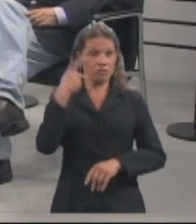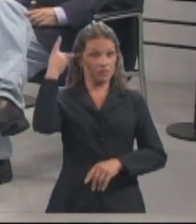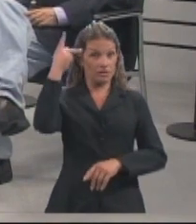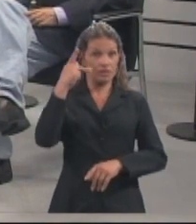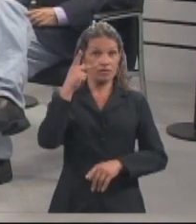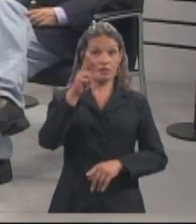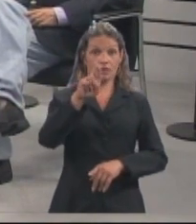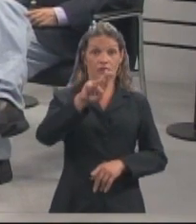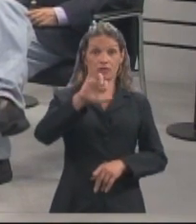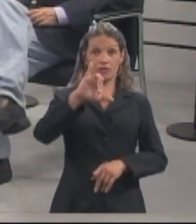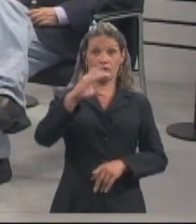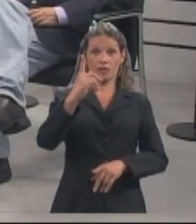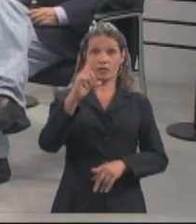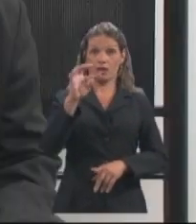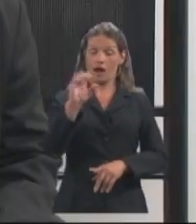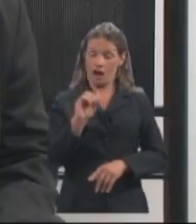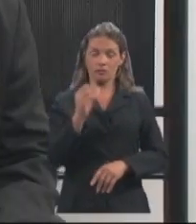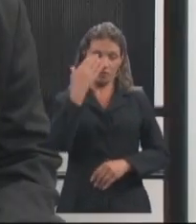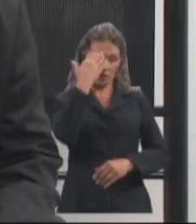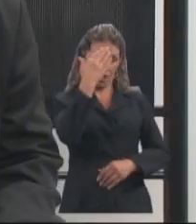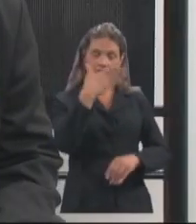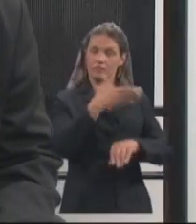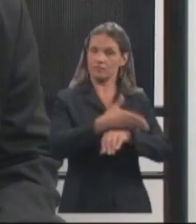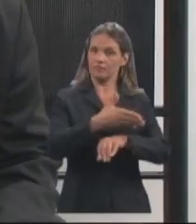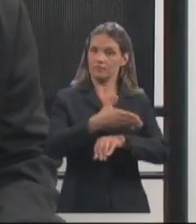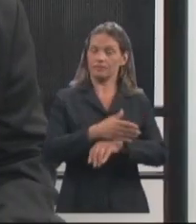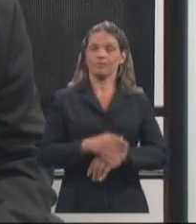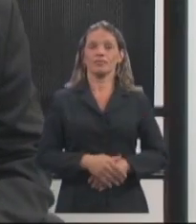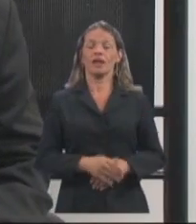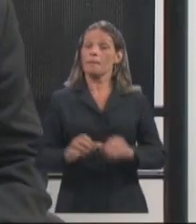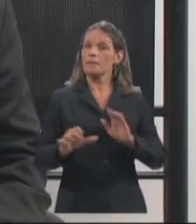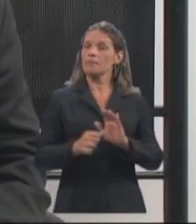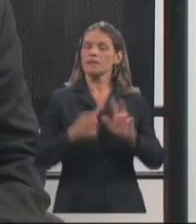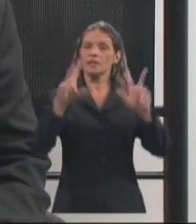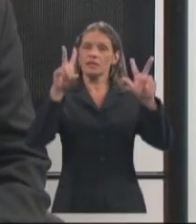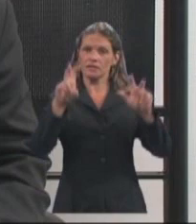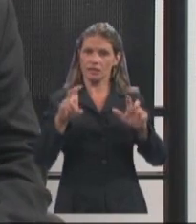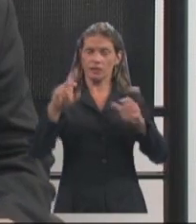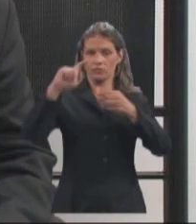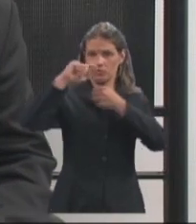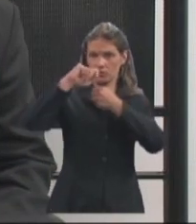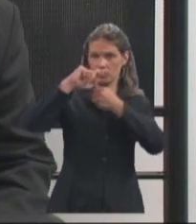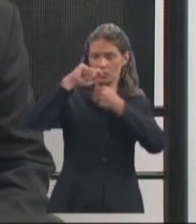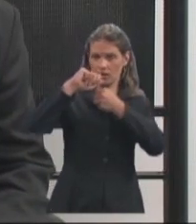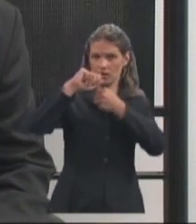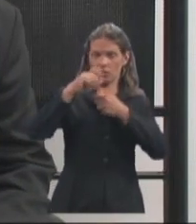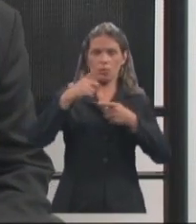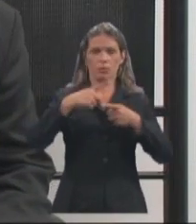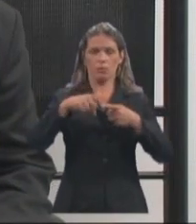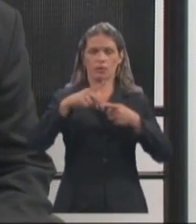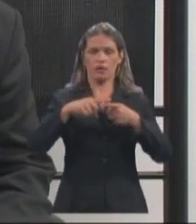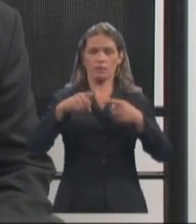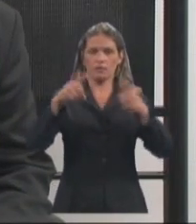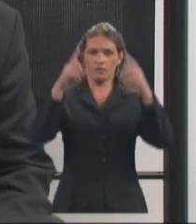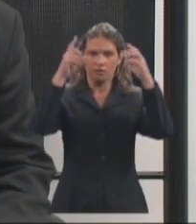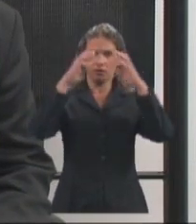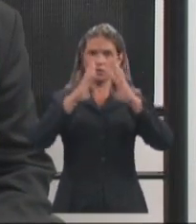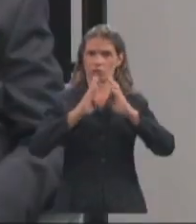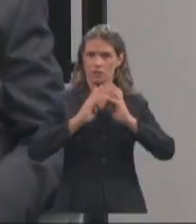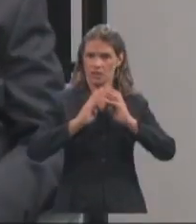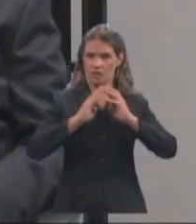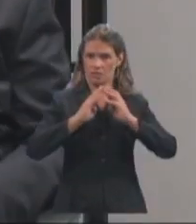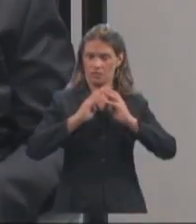Nogueira Obrigado pela sua participação a primeira questão com relação ao craque e os danos para o cérebro o